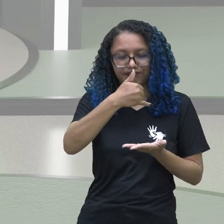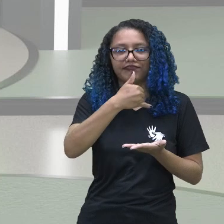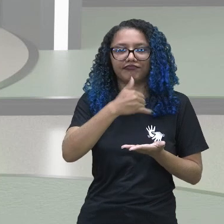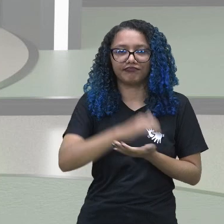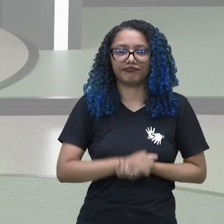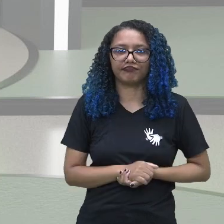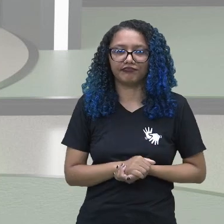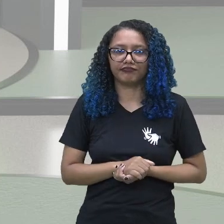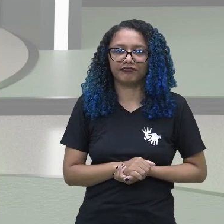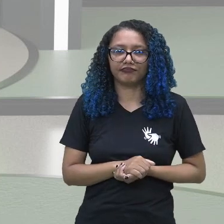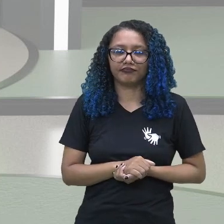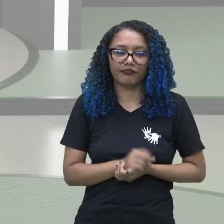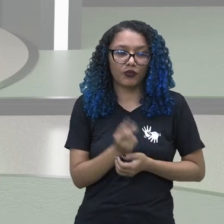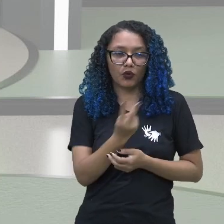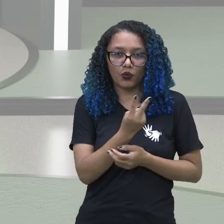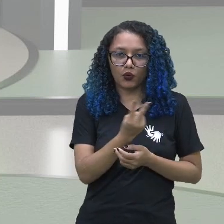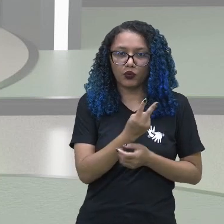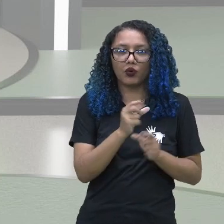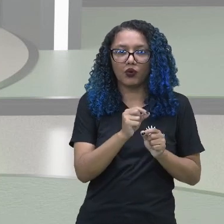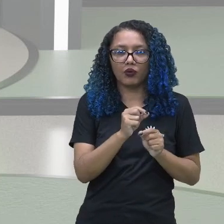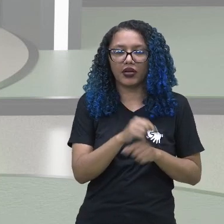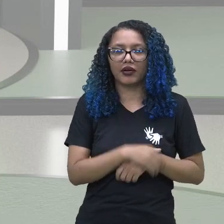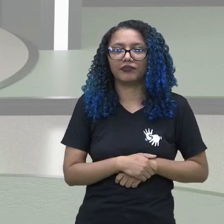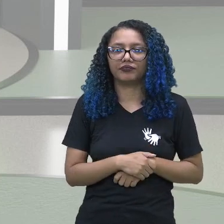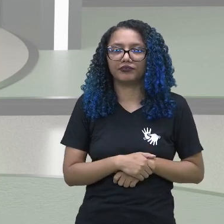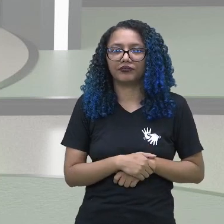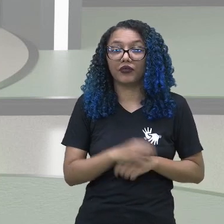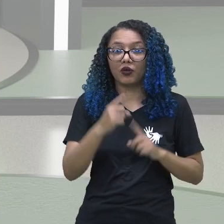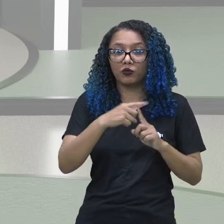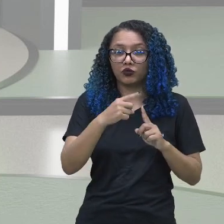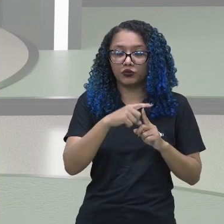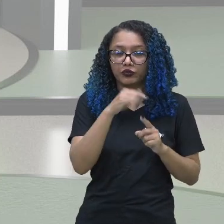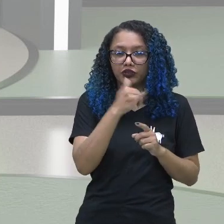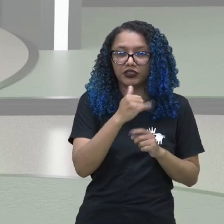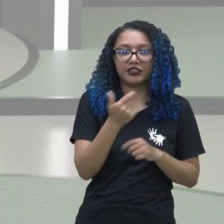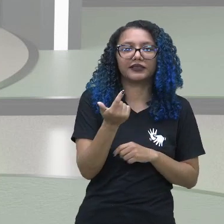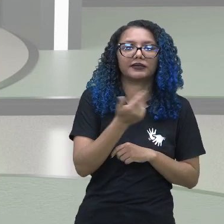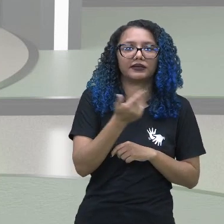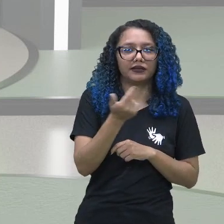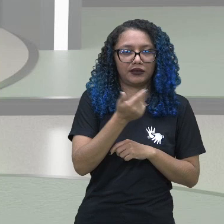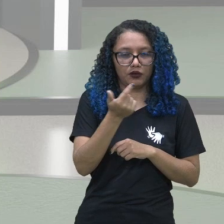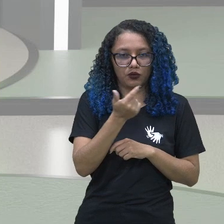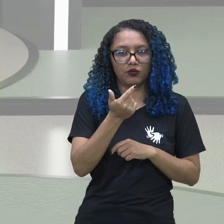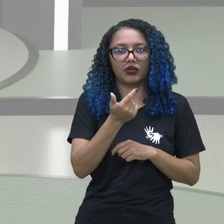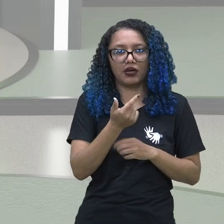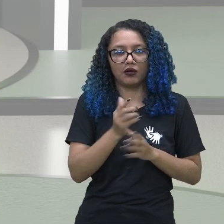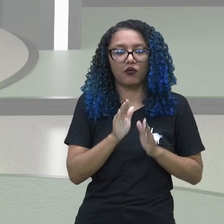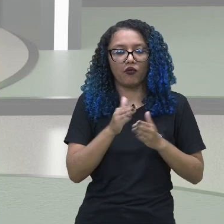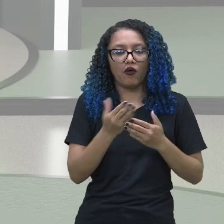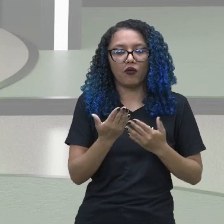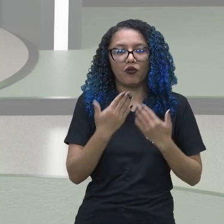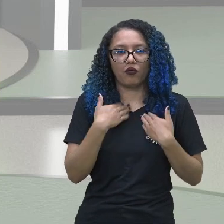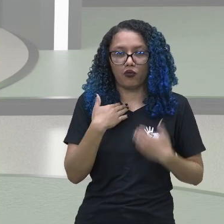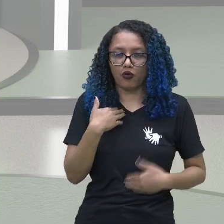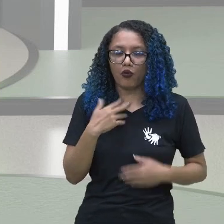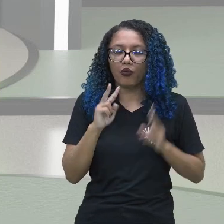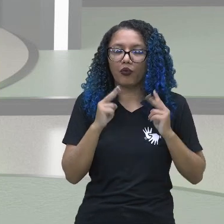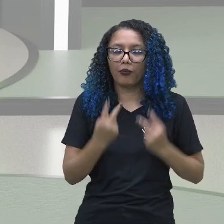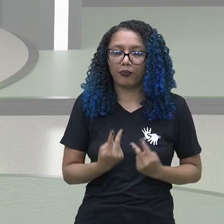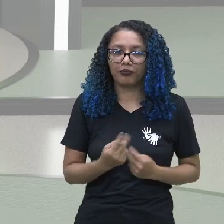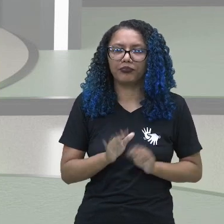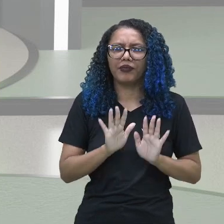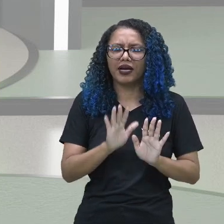lipídio acabam sendo uma fonte secundária de energia para o corpo humano, né? Mas, professora,